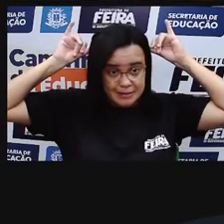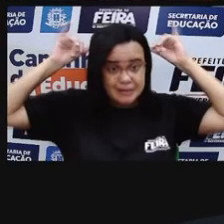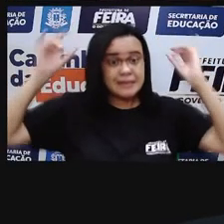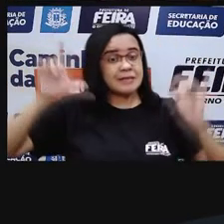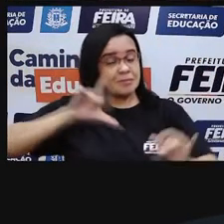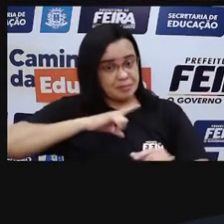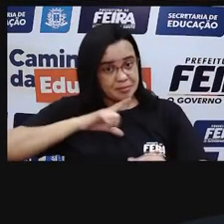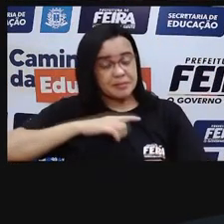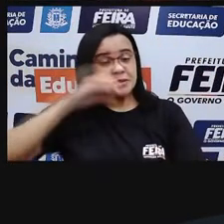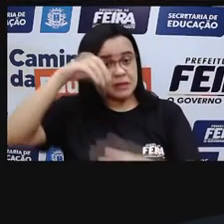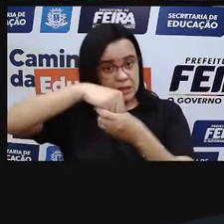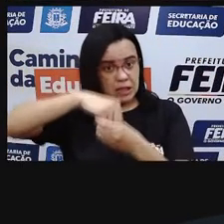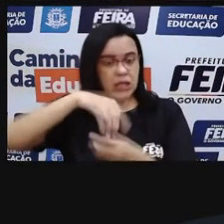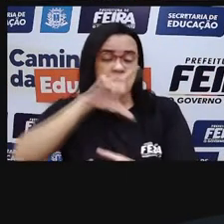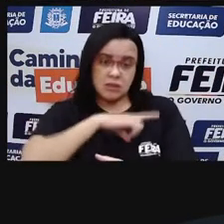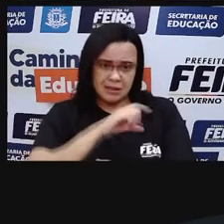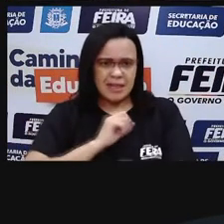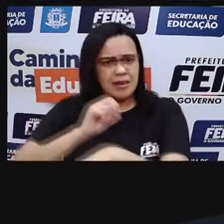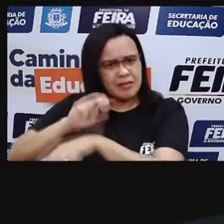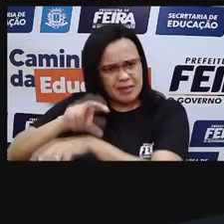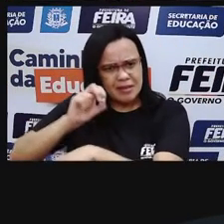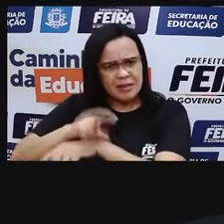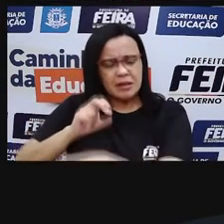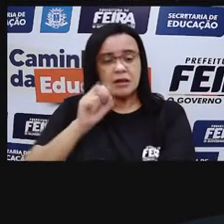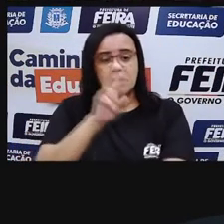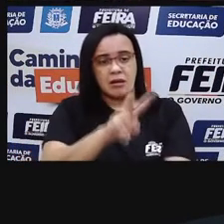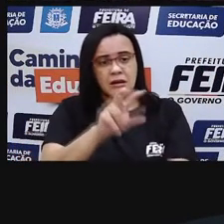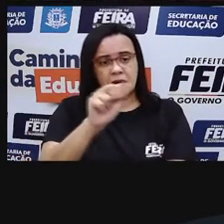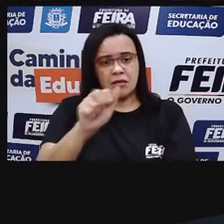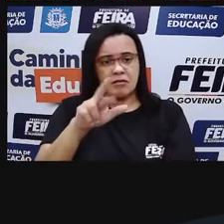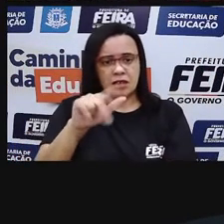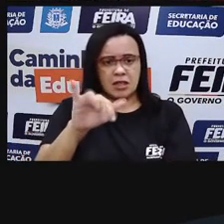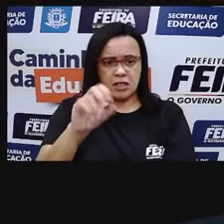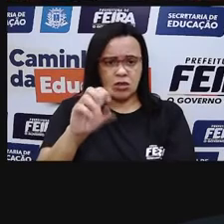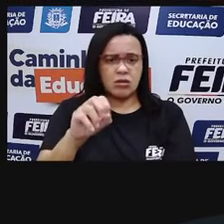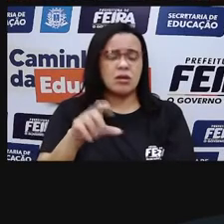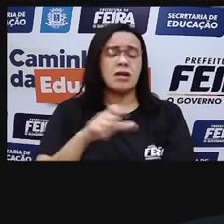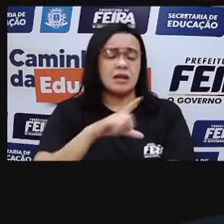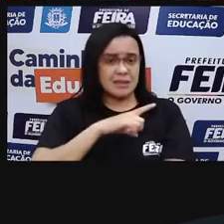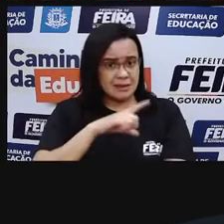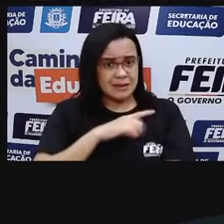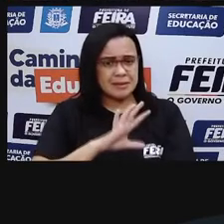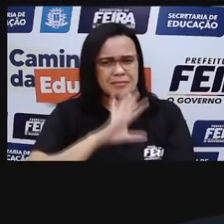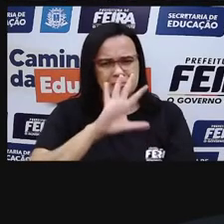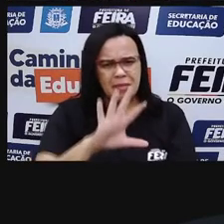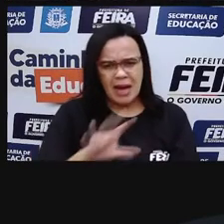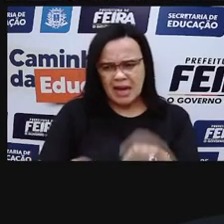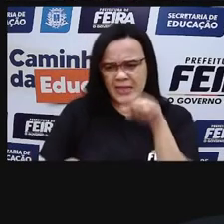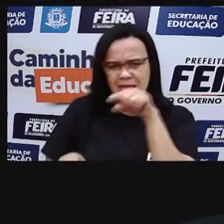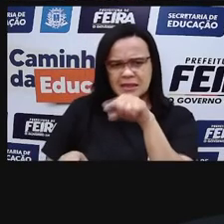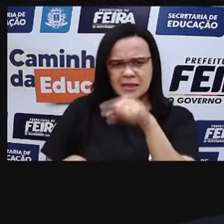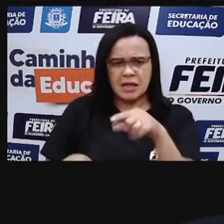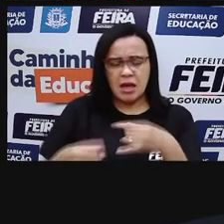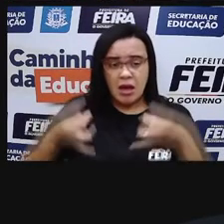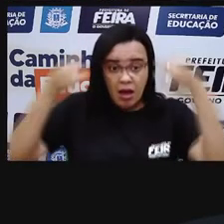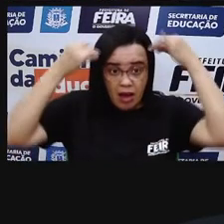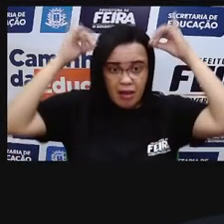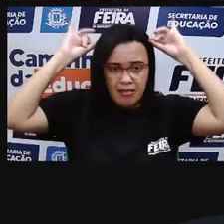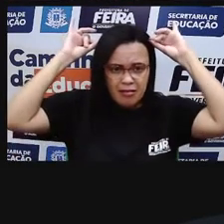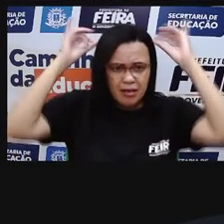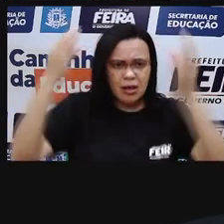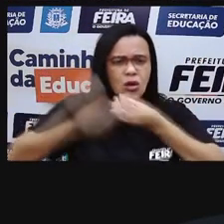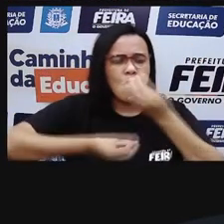no gado, certo? Que tinham a varíola, eles não tinham varíola humana. Por quê? Eu vou situar uma coisa aqui para